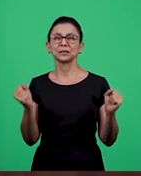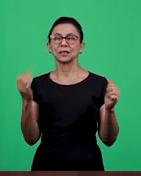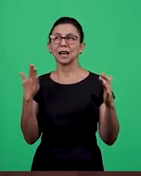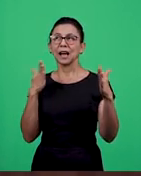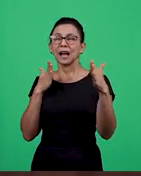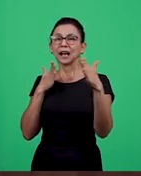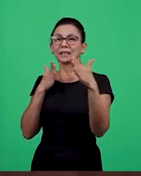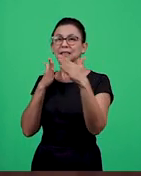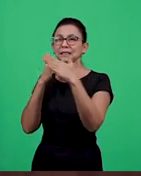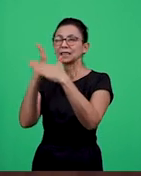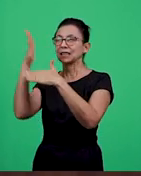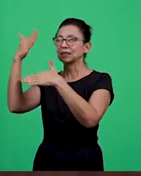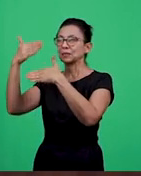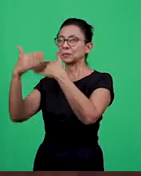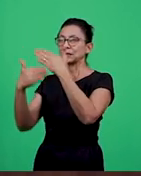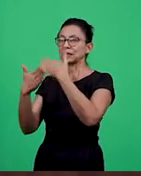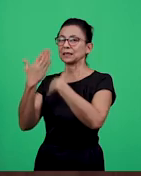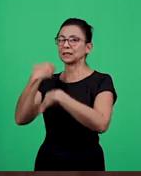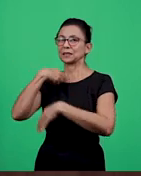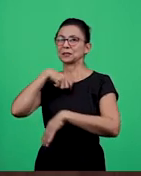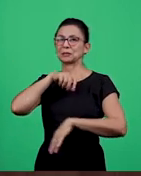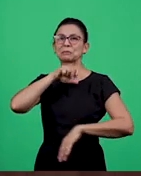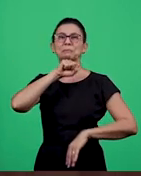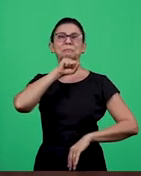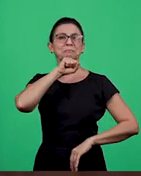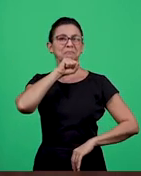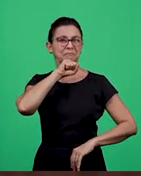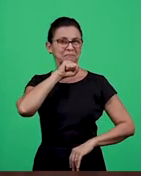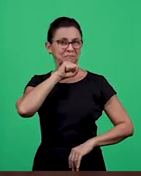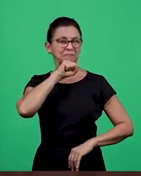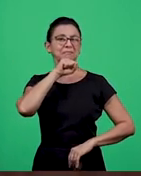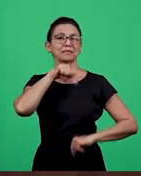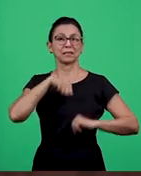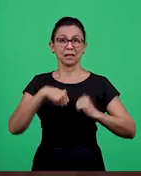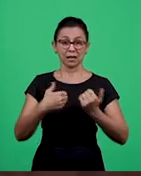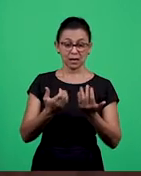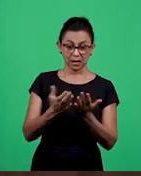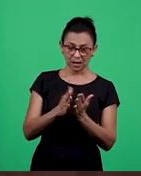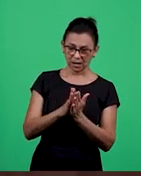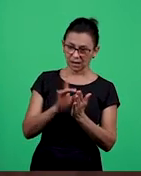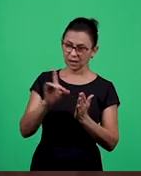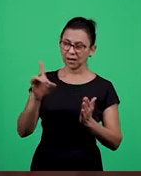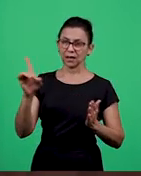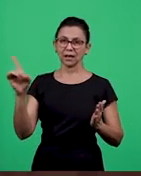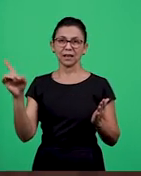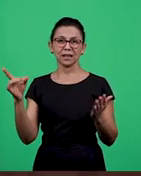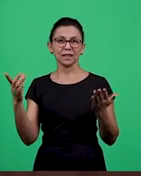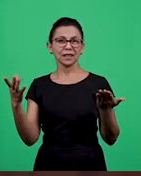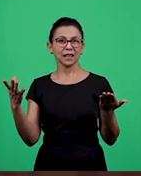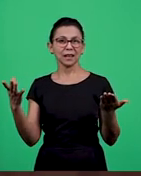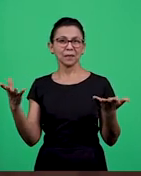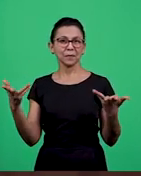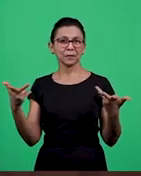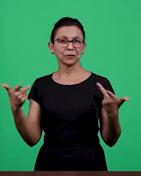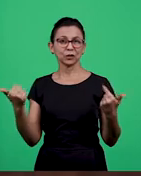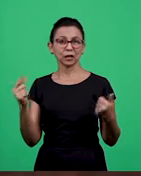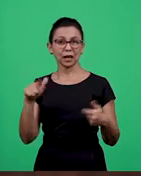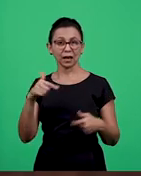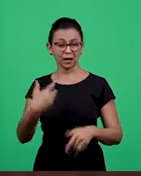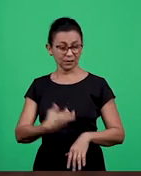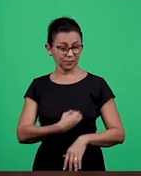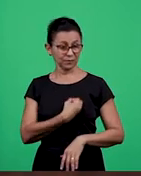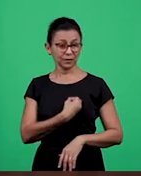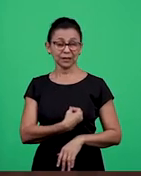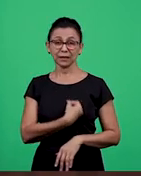dá acesso à presença do nosso Pai. Então, a Bíblia é uma palavra de